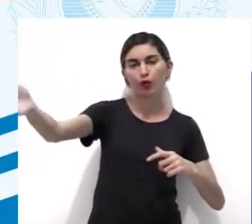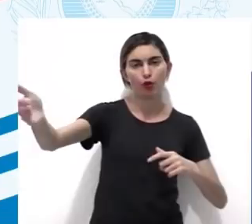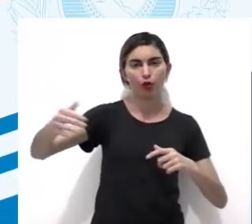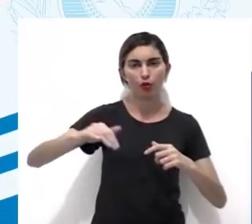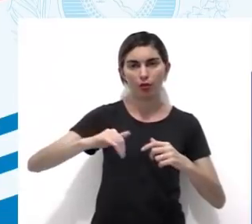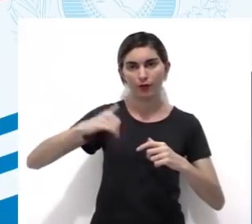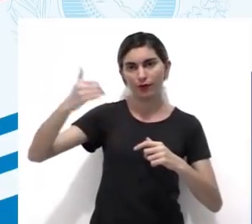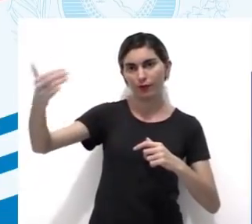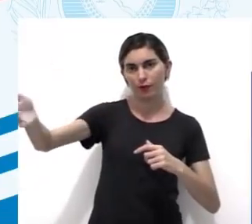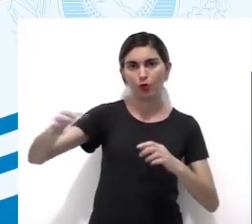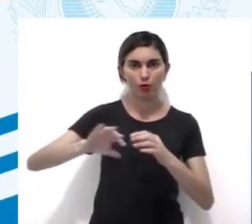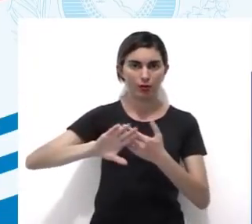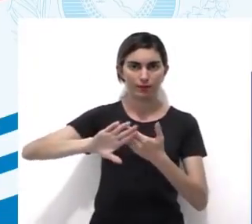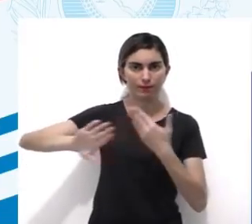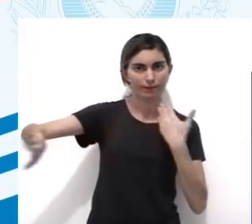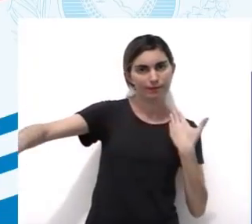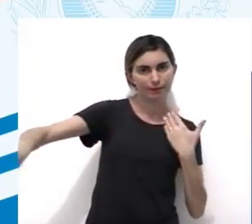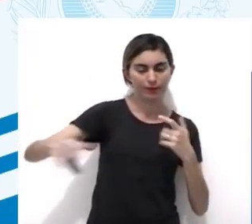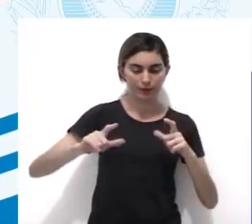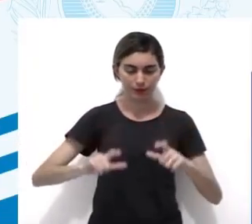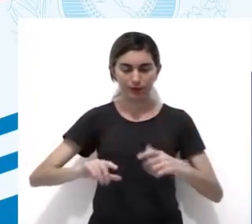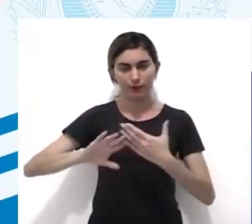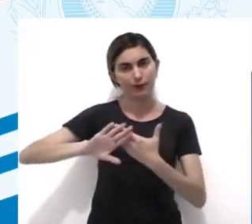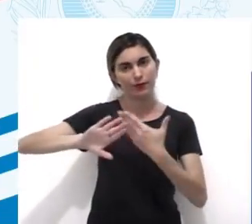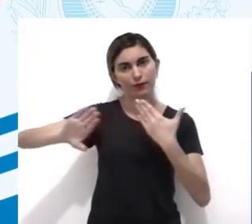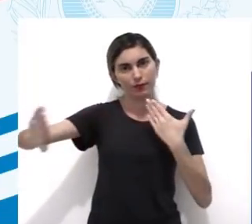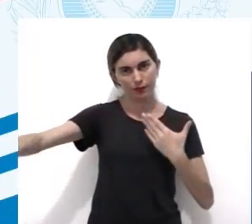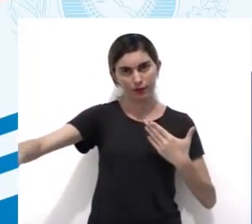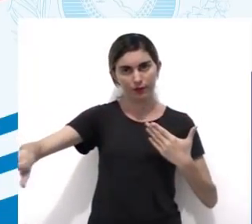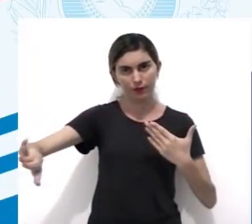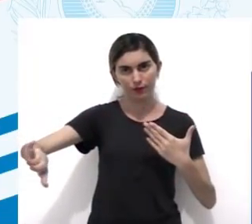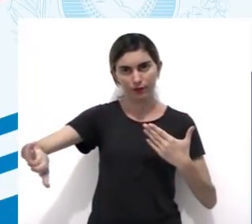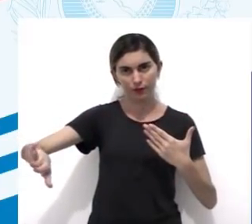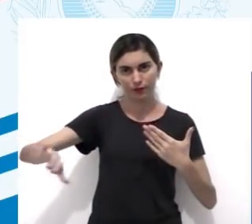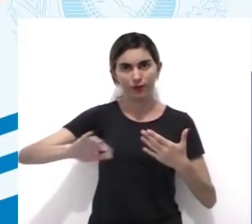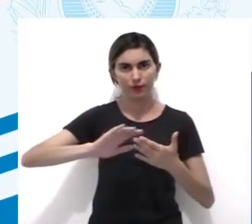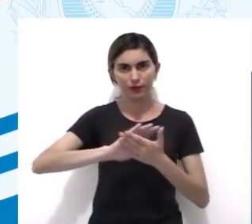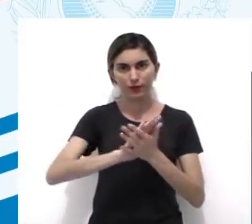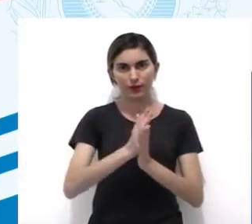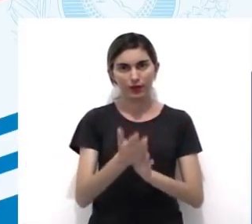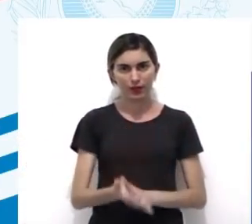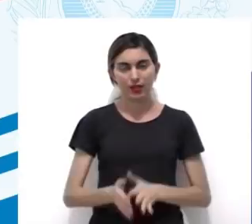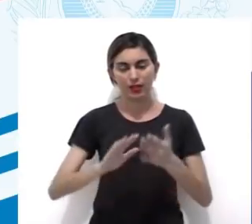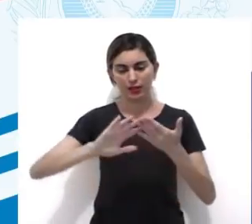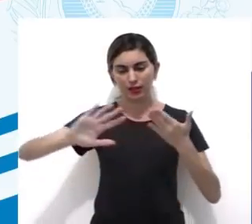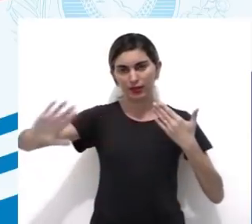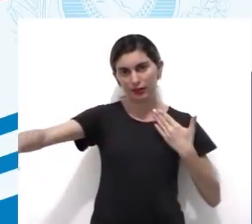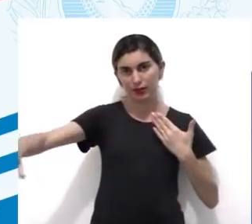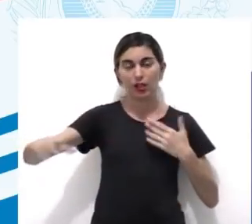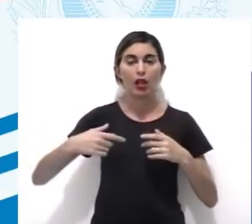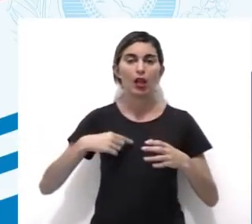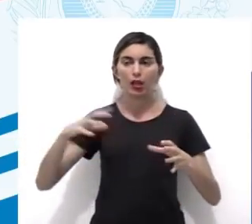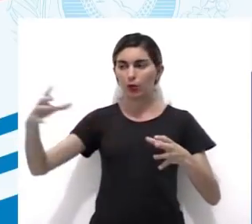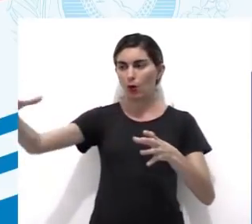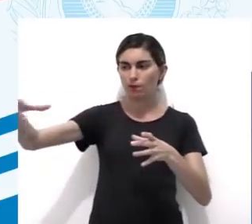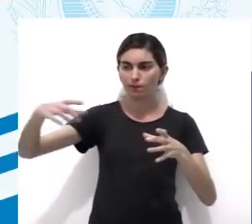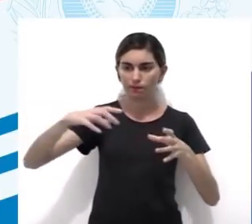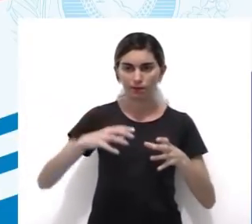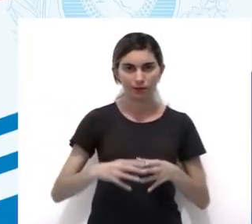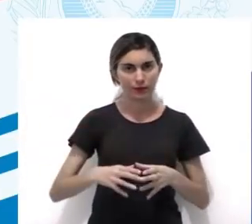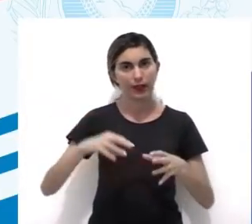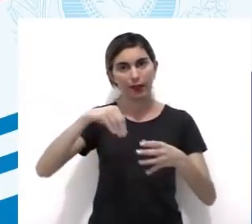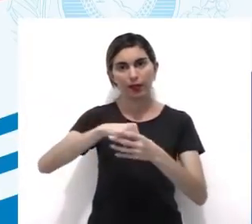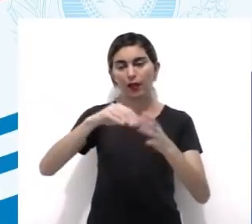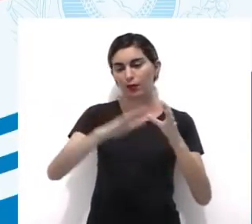está excluído, o espaço da exclusão dessa aldeia global, mas trazer esse espaço, inseri-lo